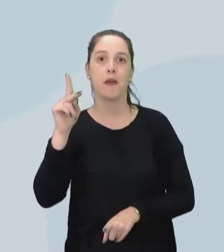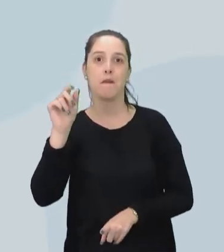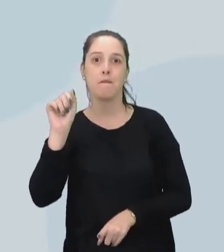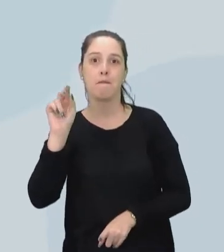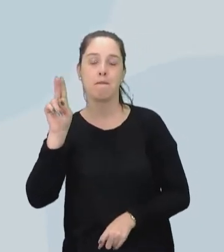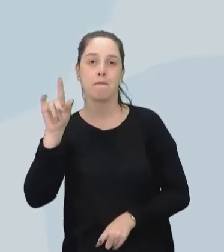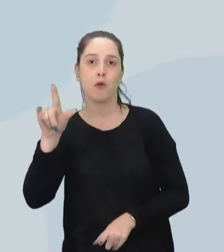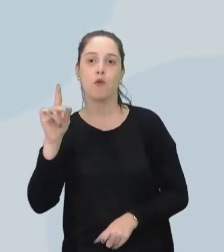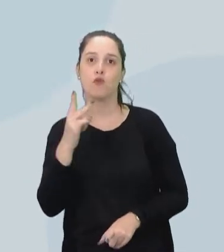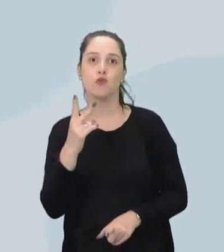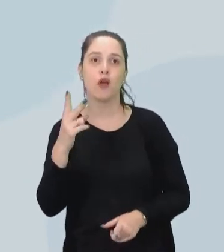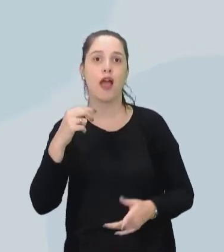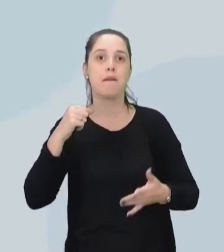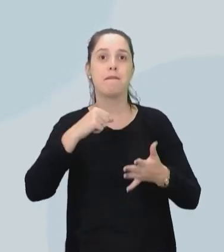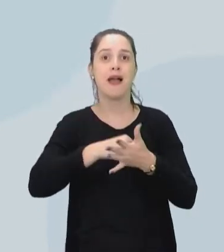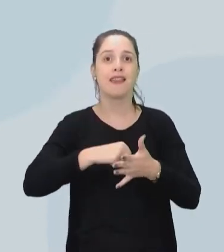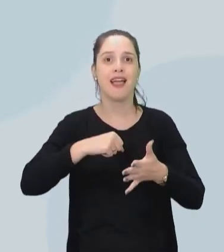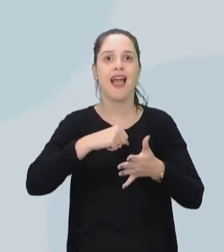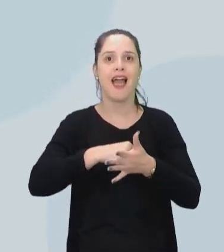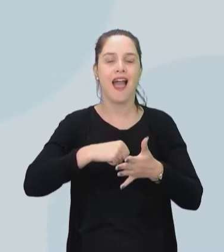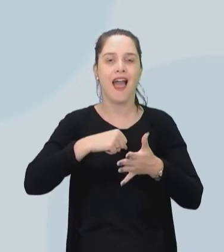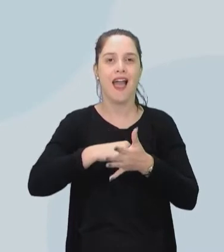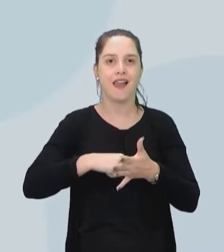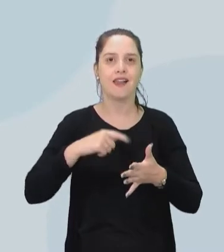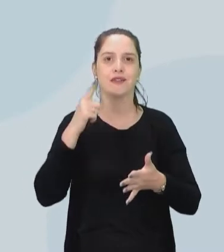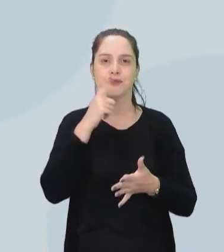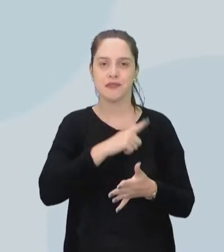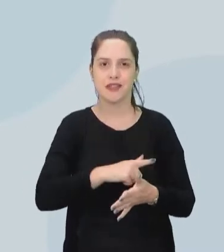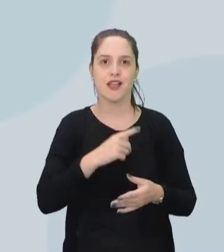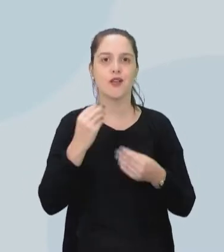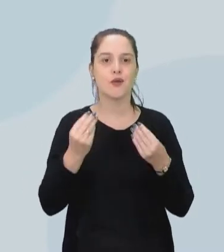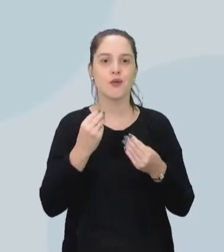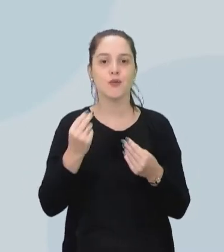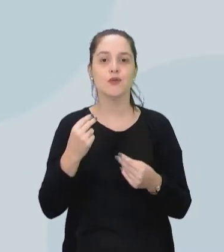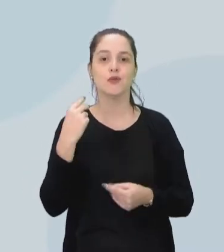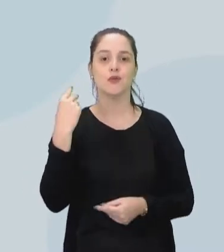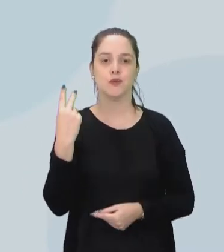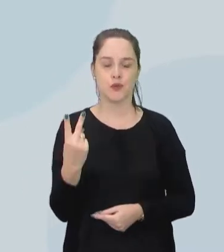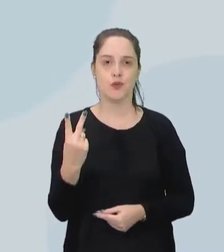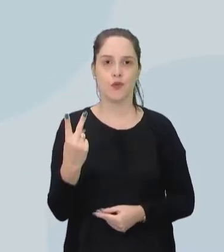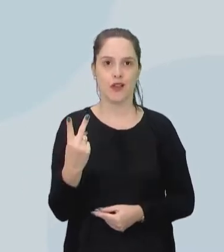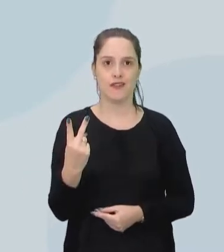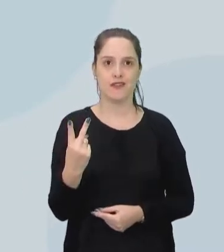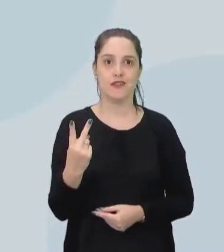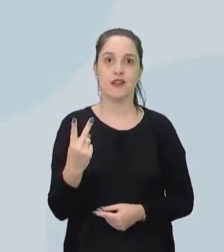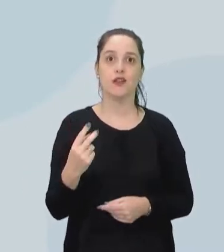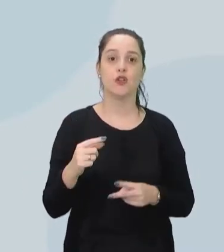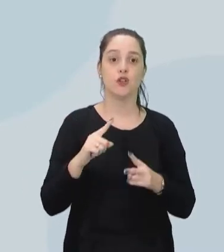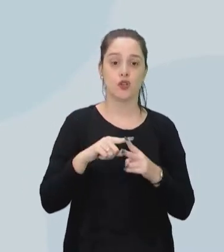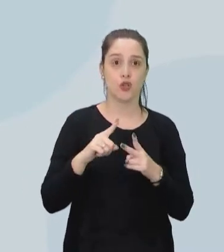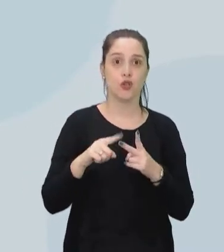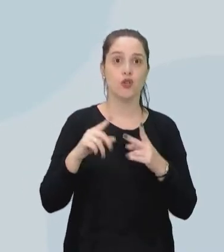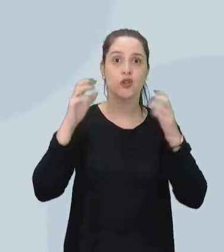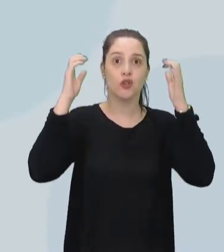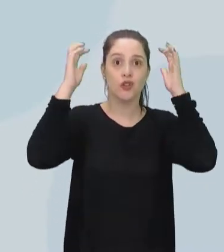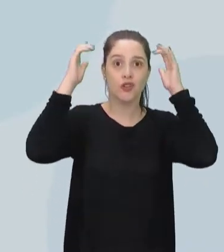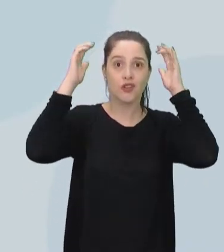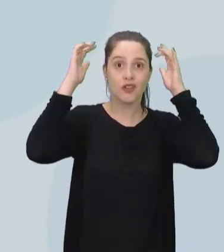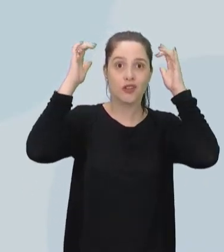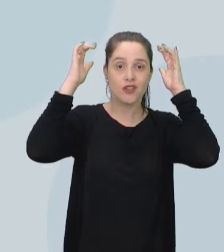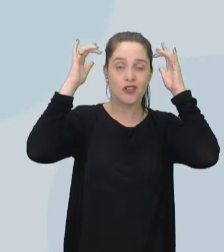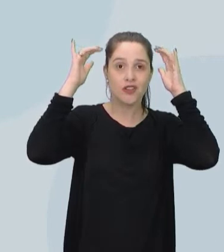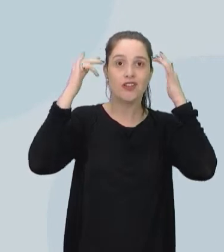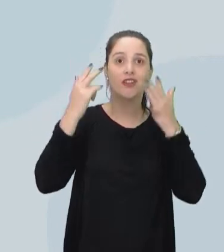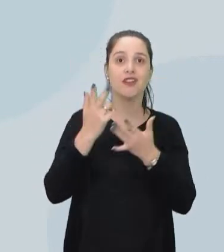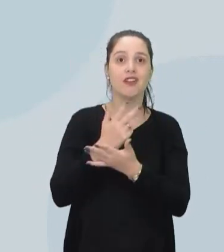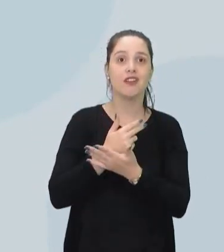batalha de porrada. Por isso, nós temos ali duas luvas de boxe com dois cérebros desenhados dentro delas,